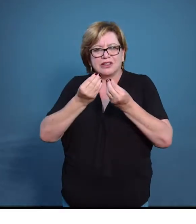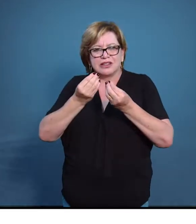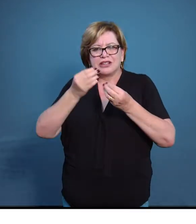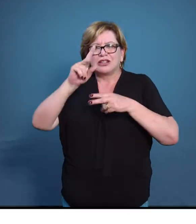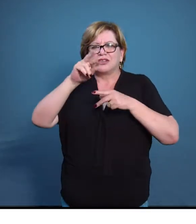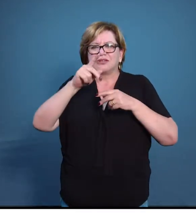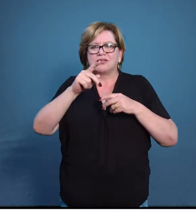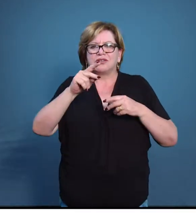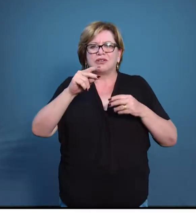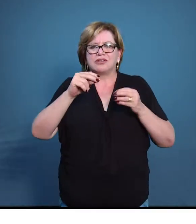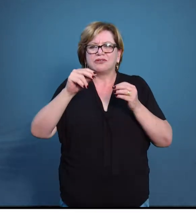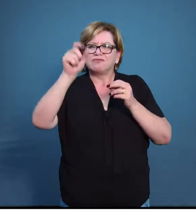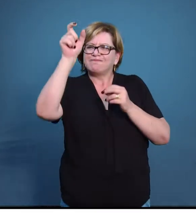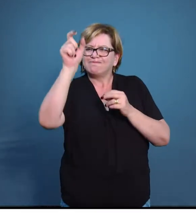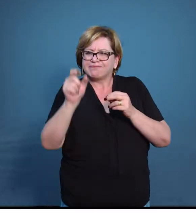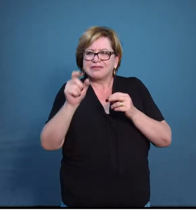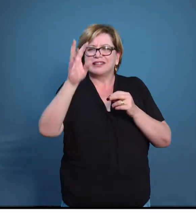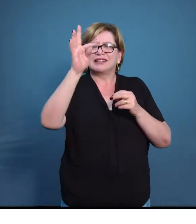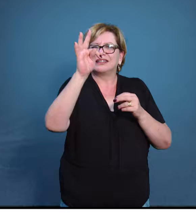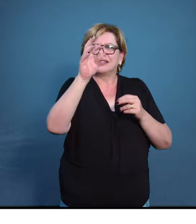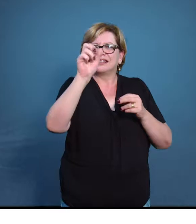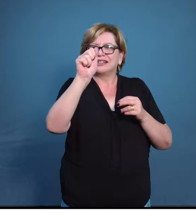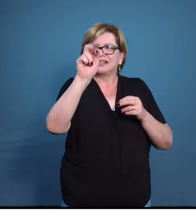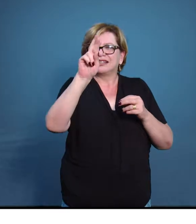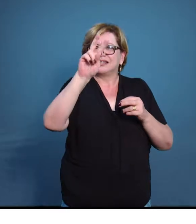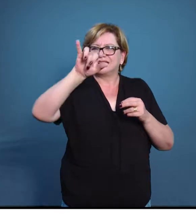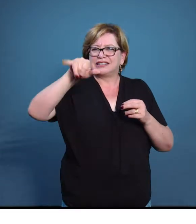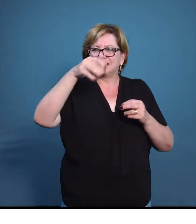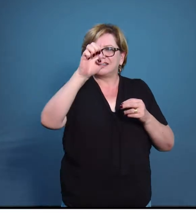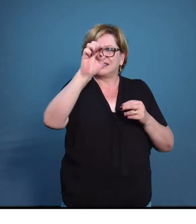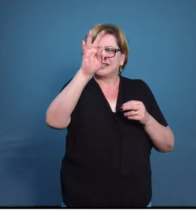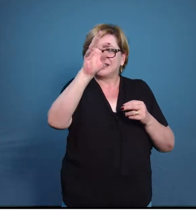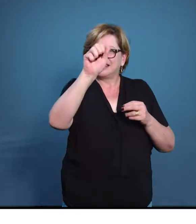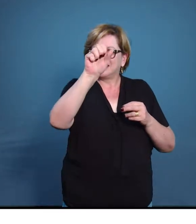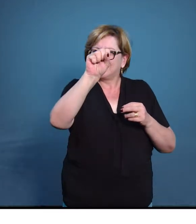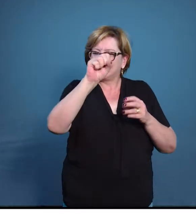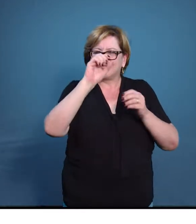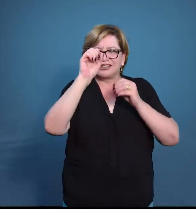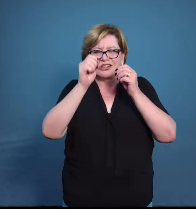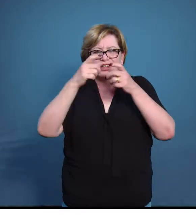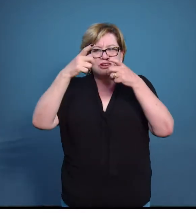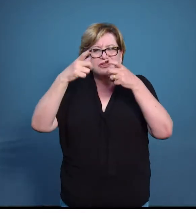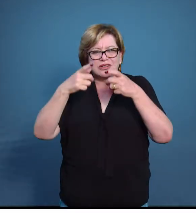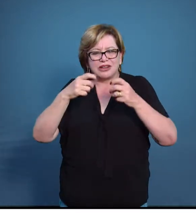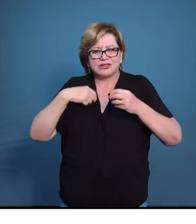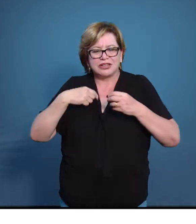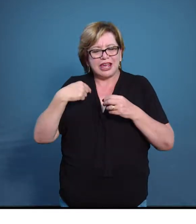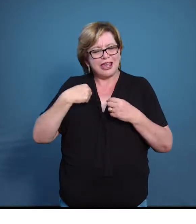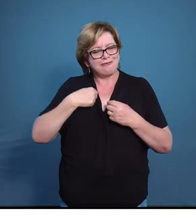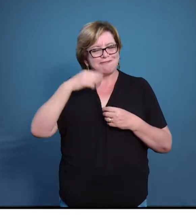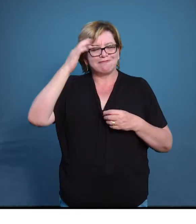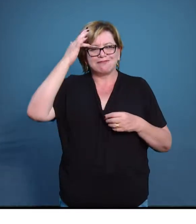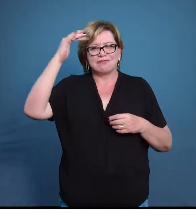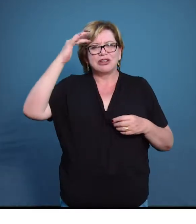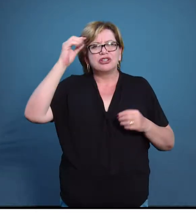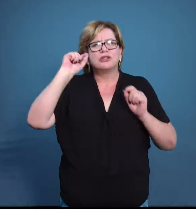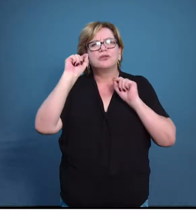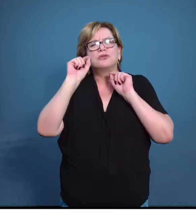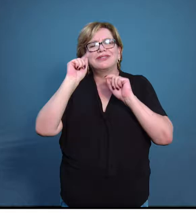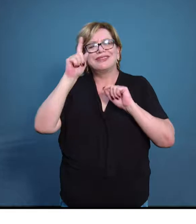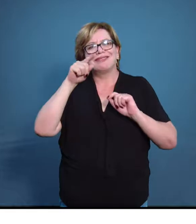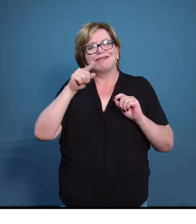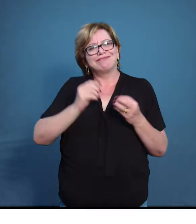tarjetas pretas do lado da imagem, que seria aquele local onde você se permite imaginar o que pode